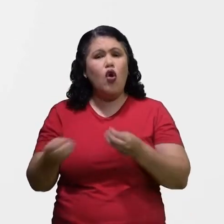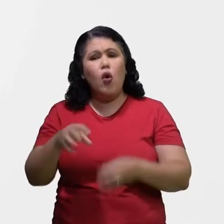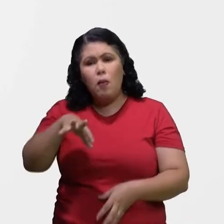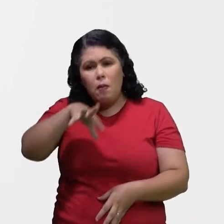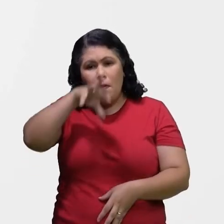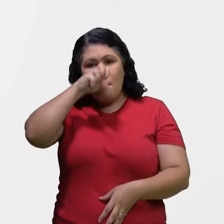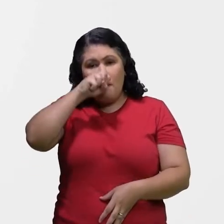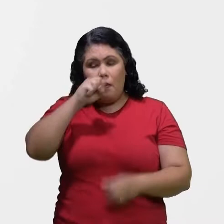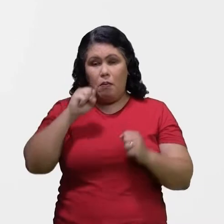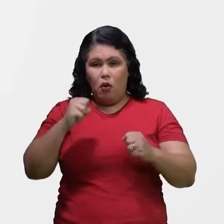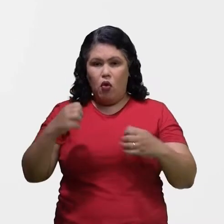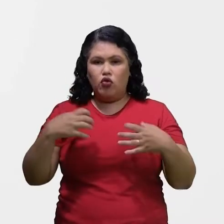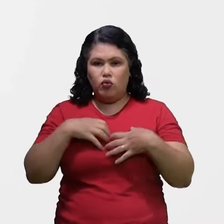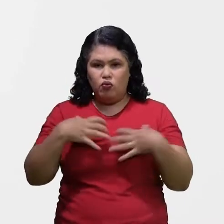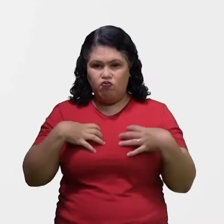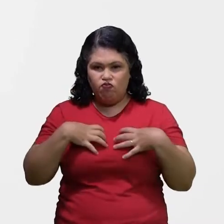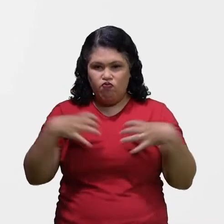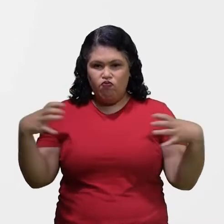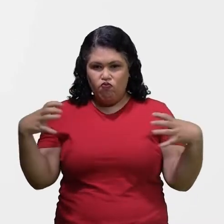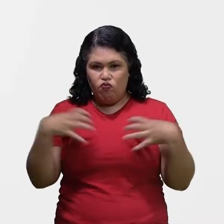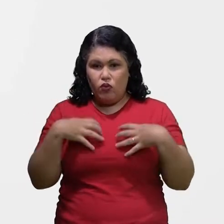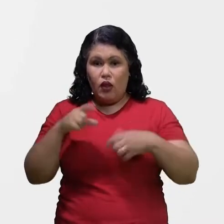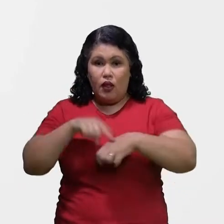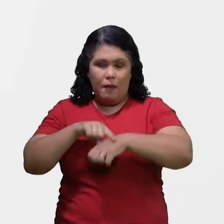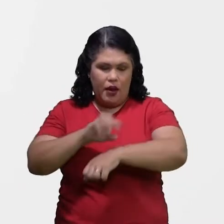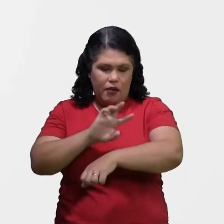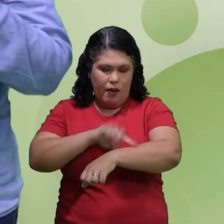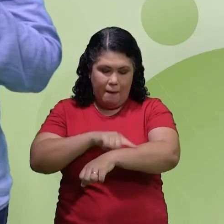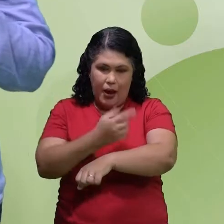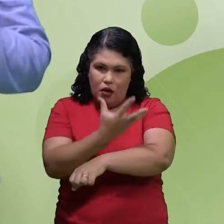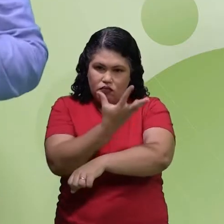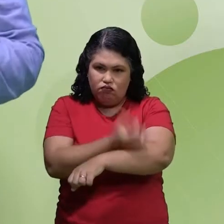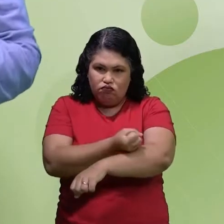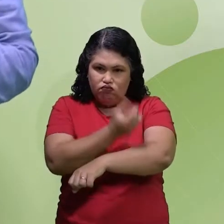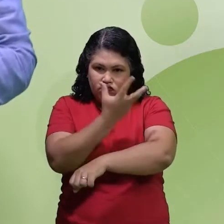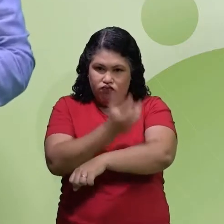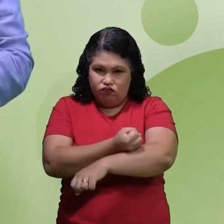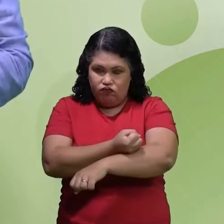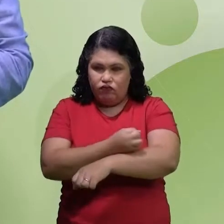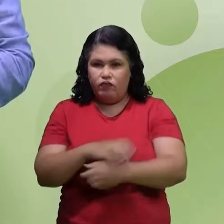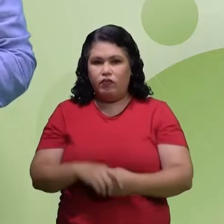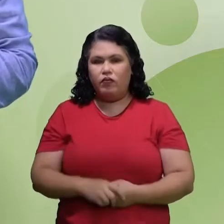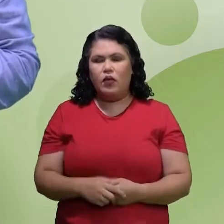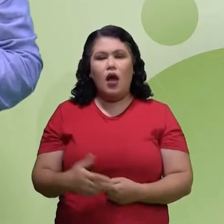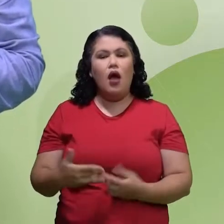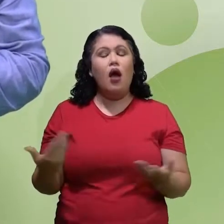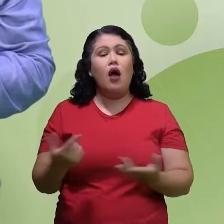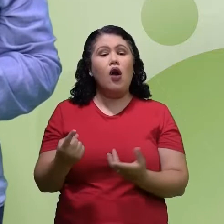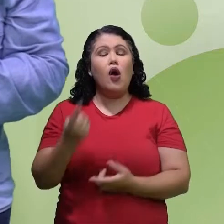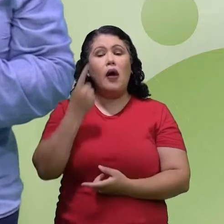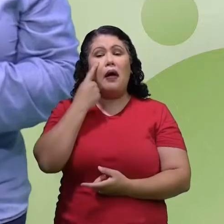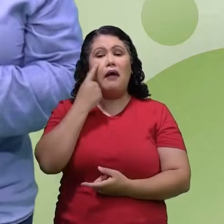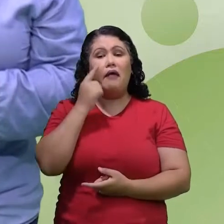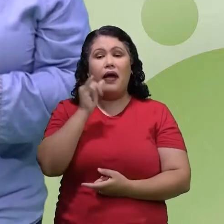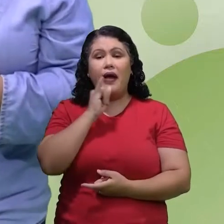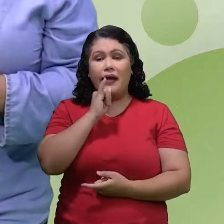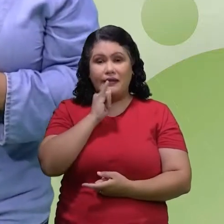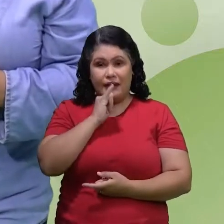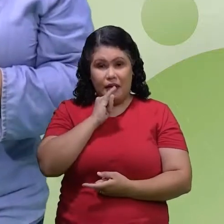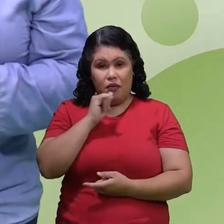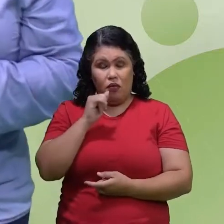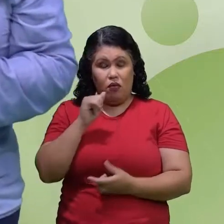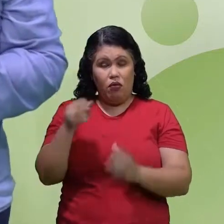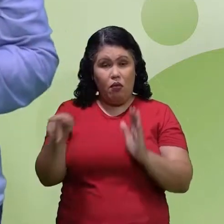respiração cutânea, tá bom? O próximo, eu tenho um exemplo de alguns anfíbios, né, que vocês veem, um muito